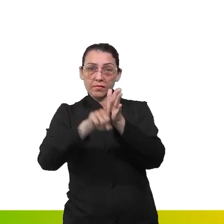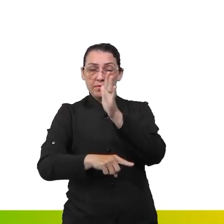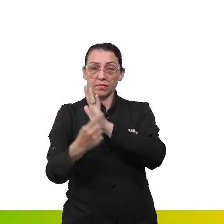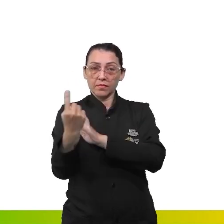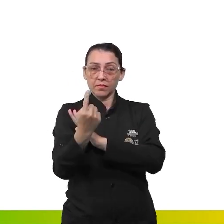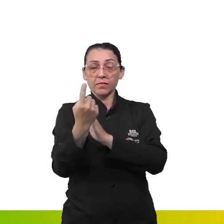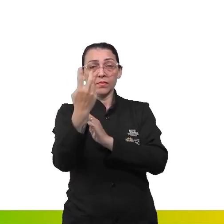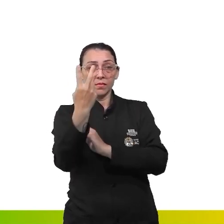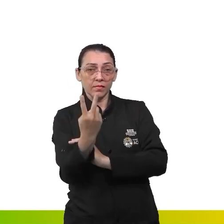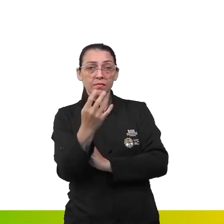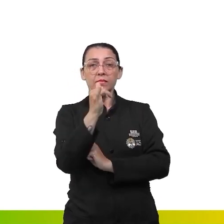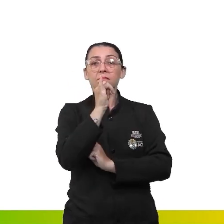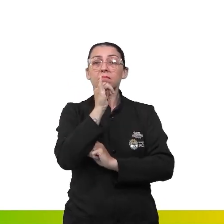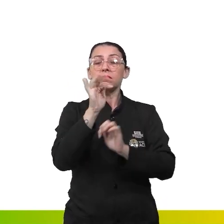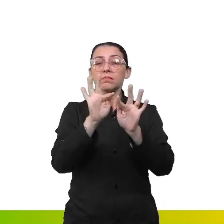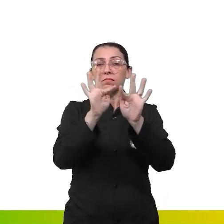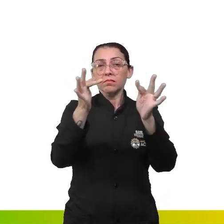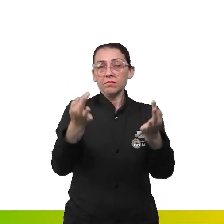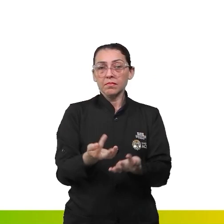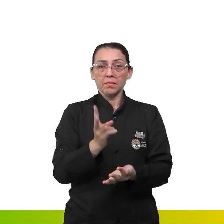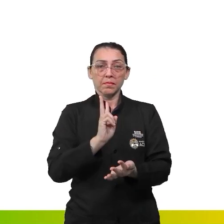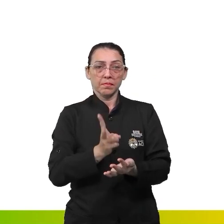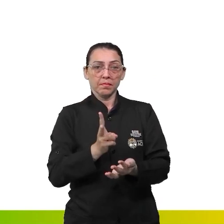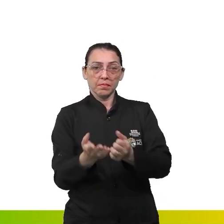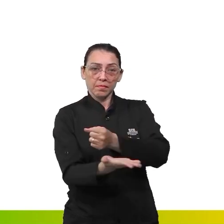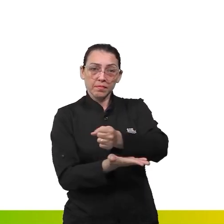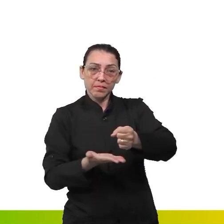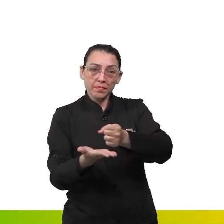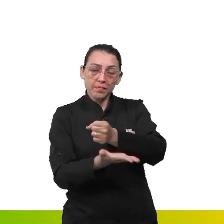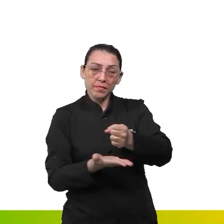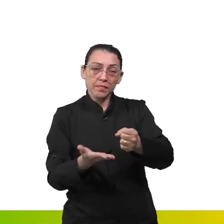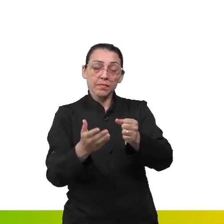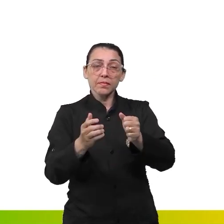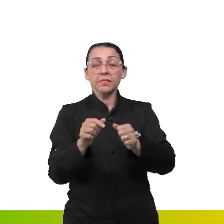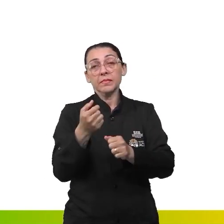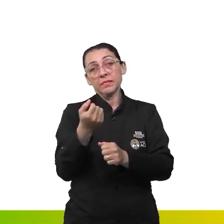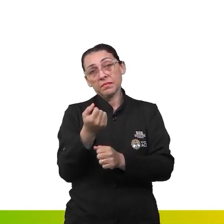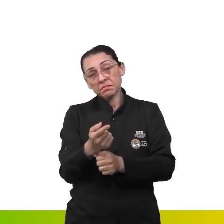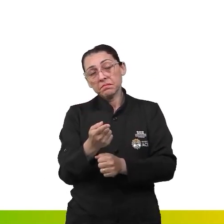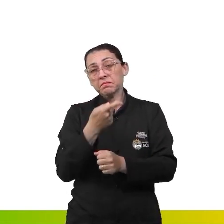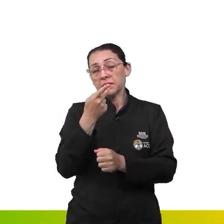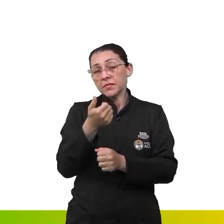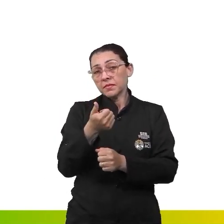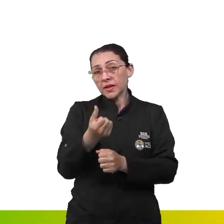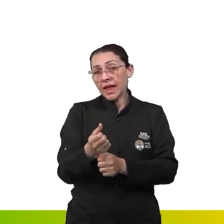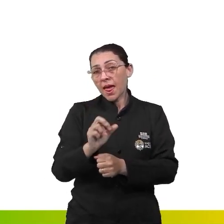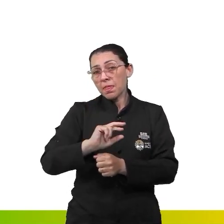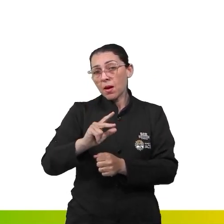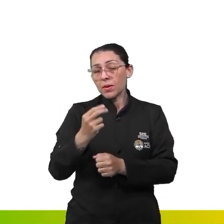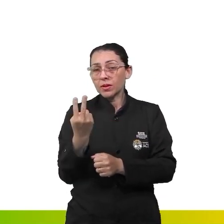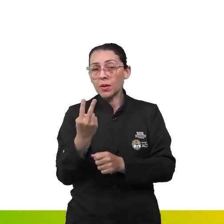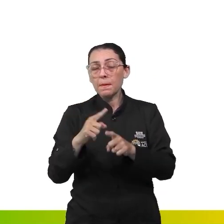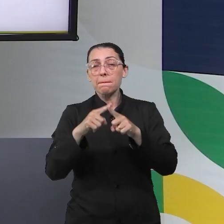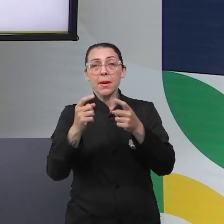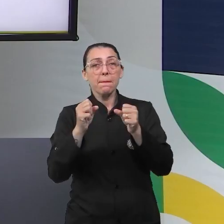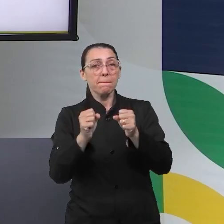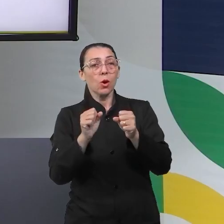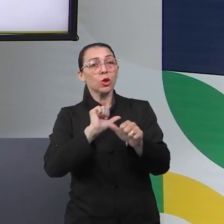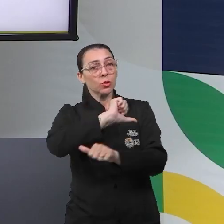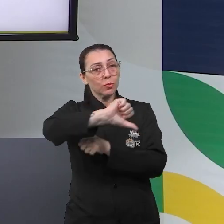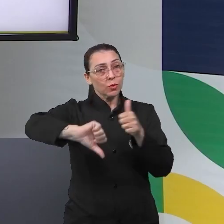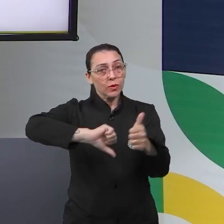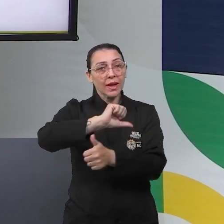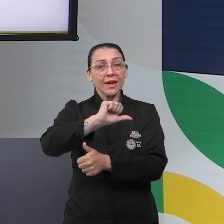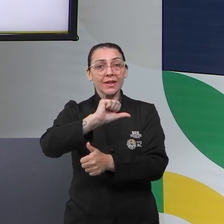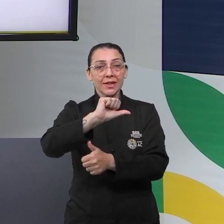de funções exponenciais na mesma base. É claro que você vai dizer, olha, 16 não é 2, mas você pode transformar